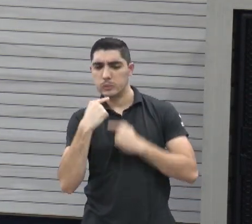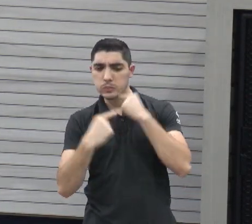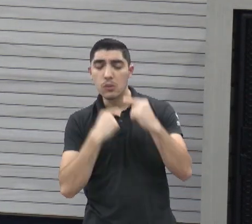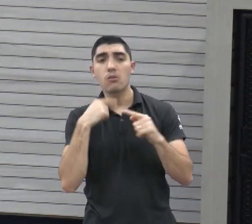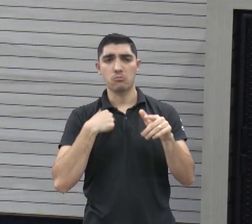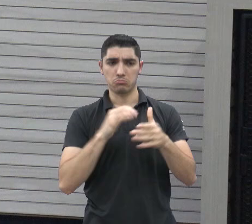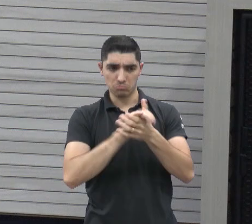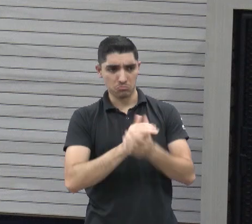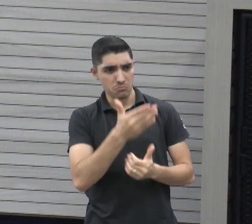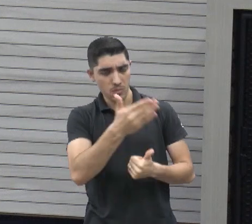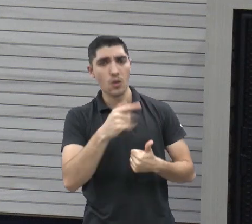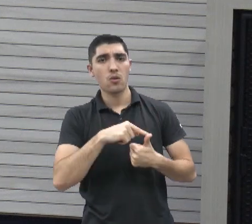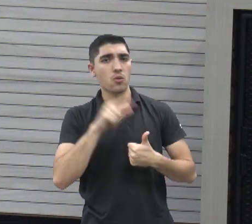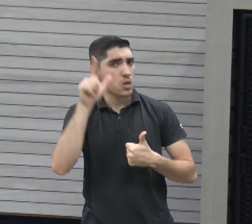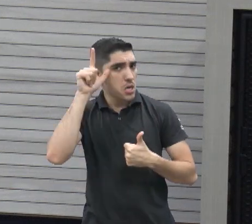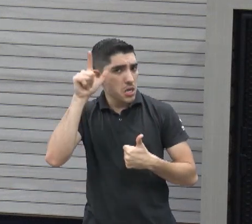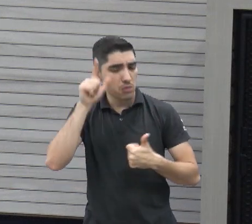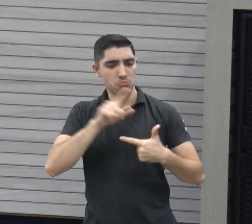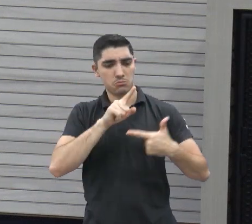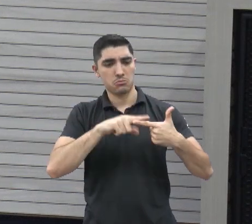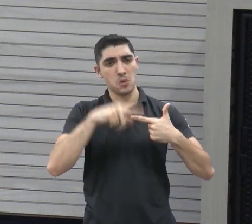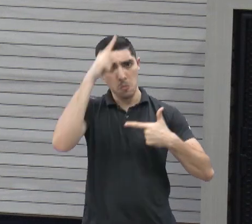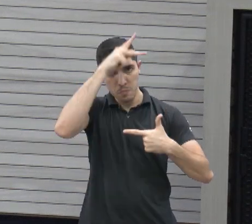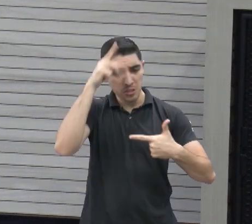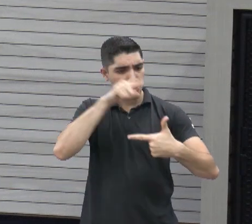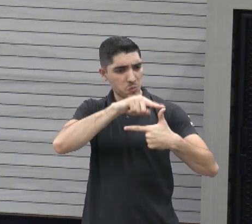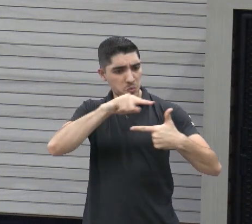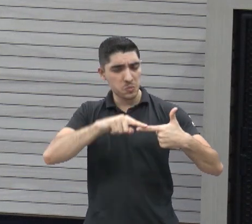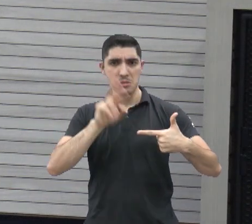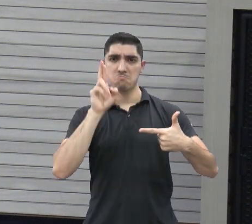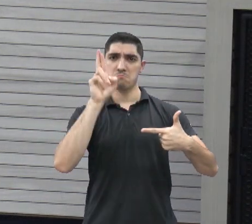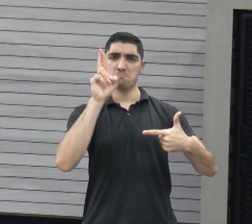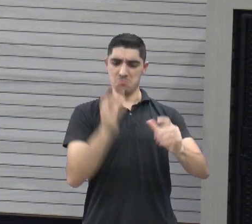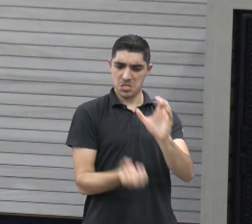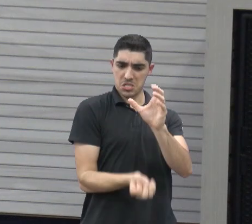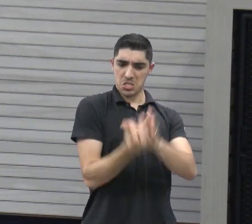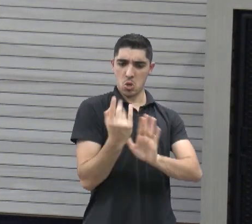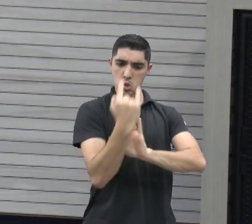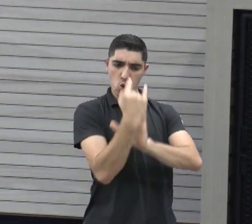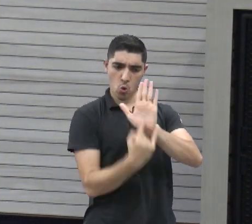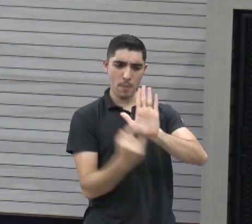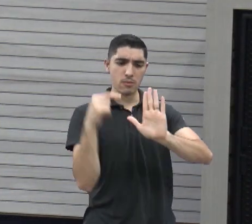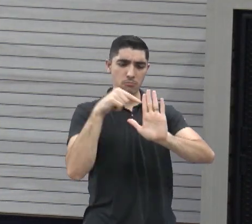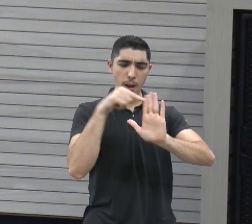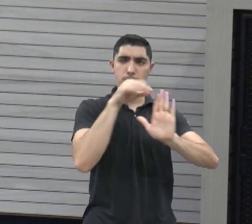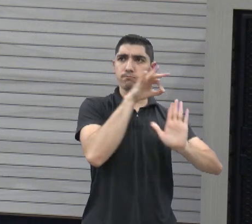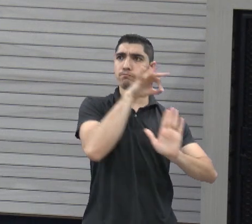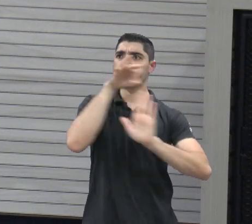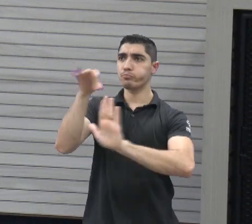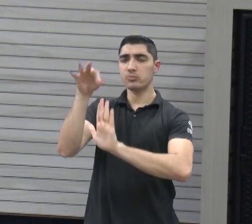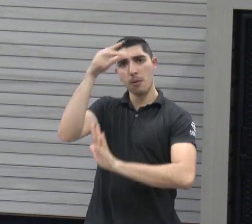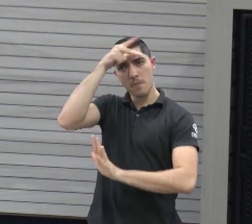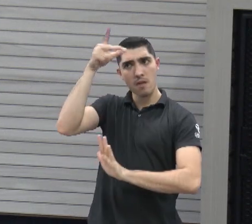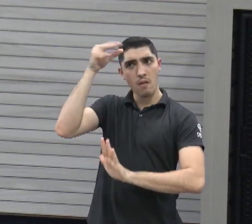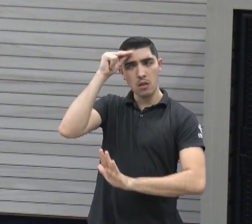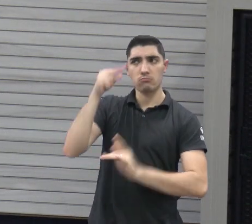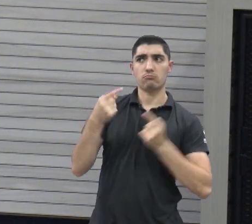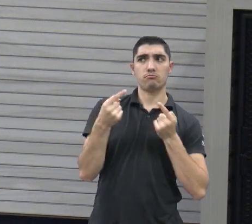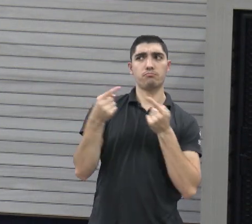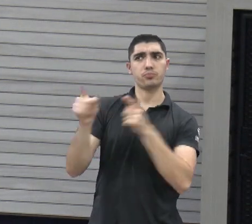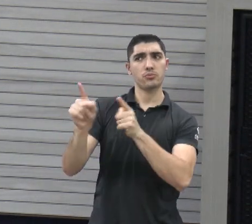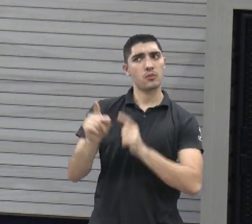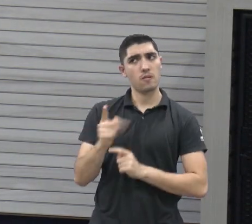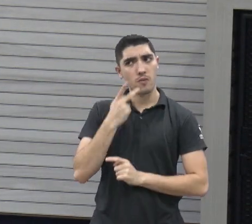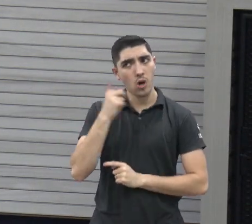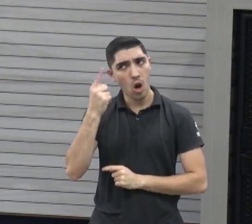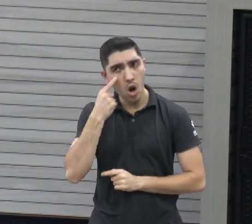Petiti, pela emenda muito importante para corrigir o dispositivo que aparentemente permitiu ao